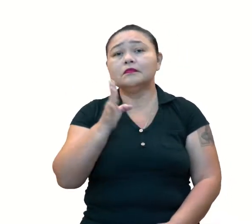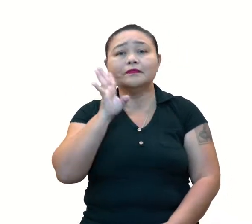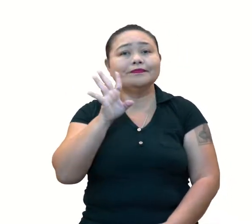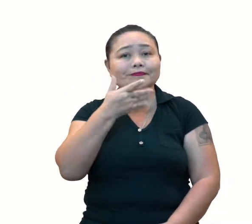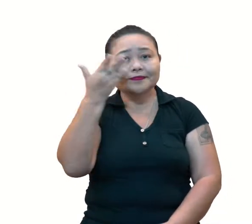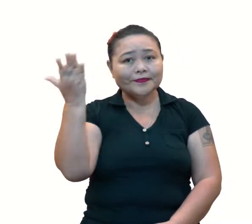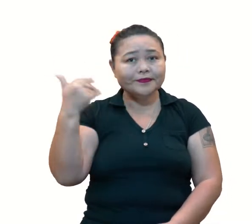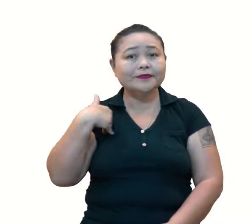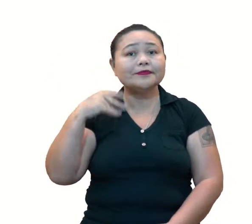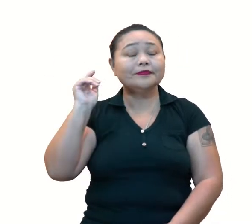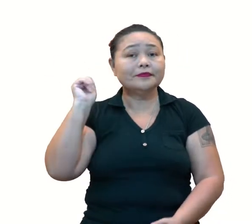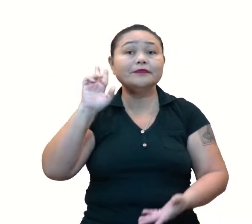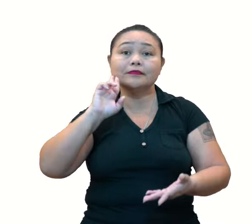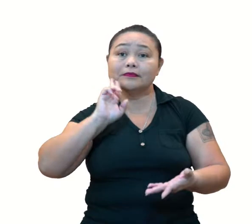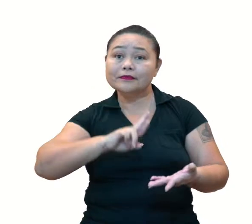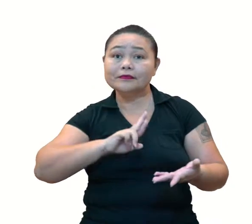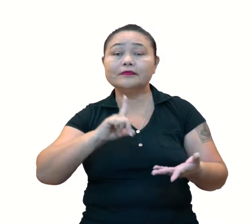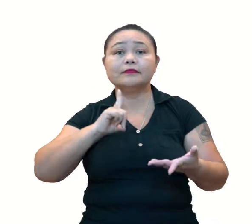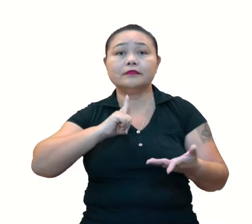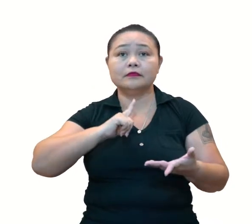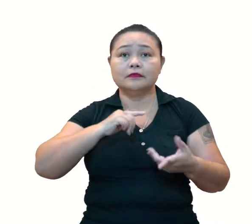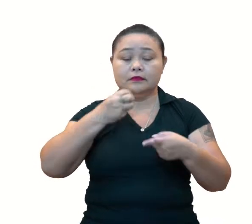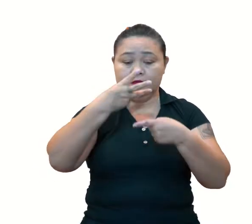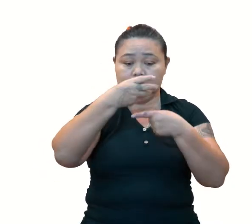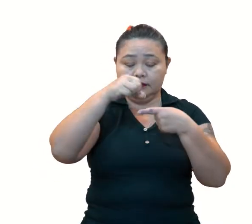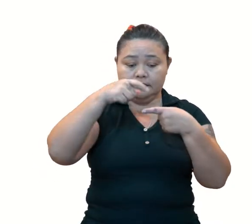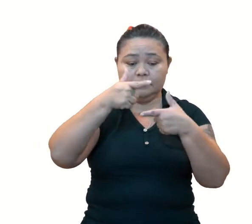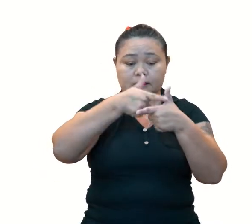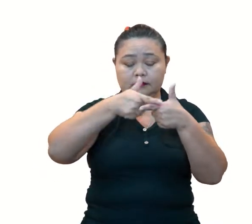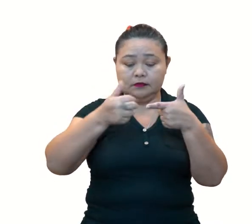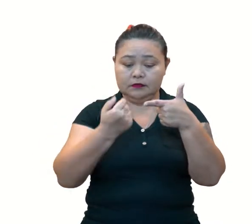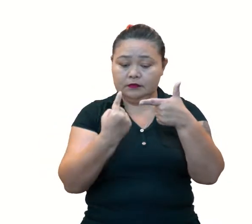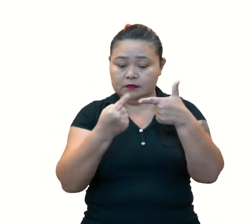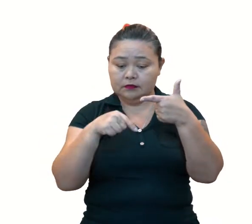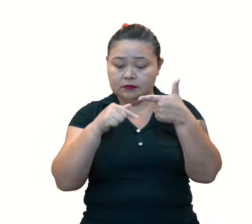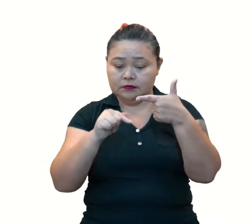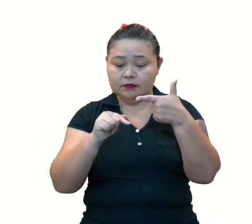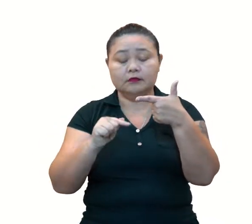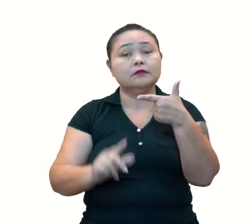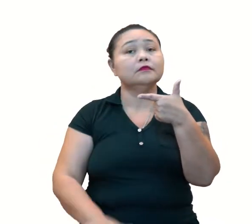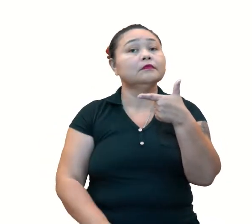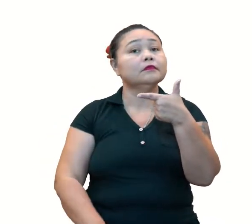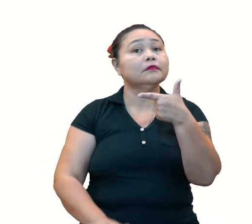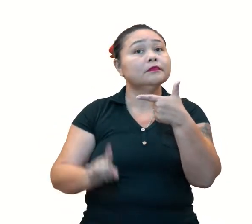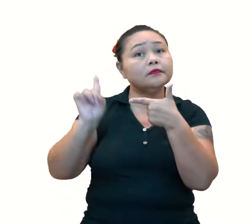gente. Mais redondo, né? 39 dividido por 1,7.